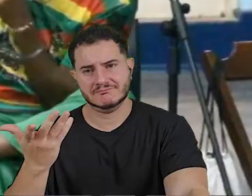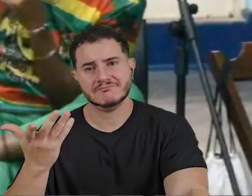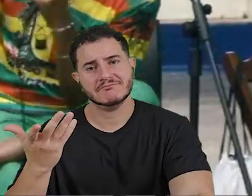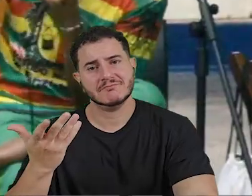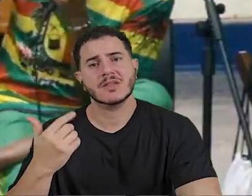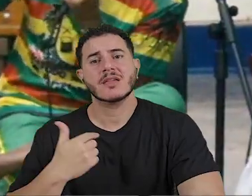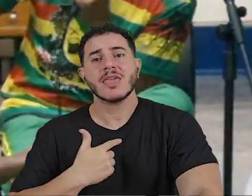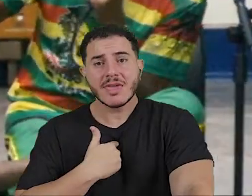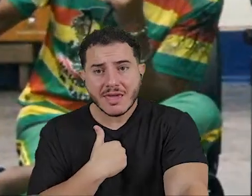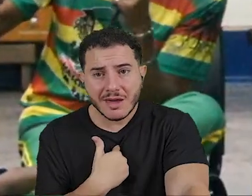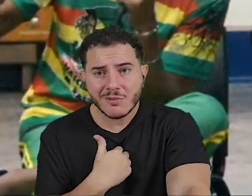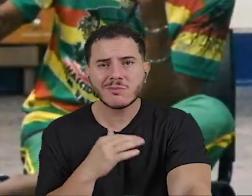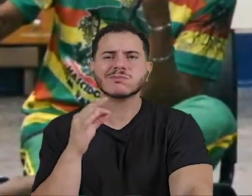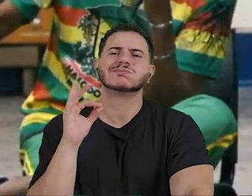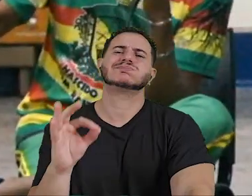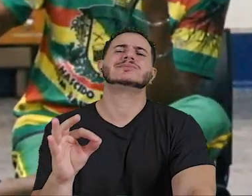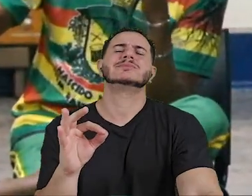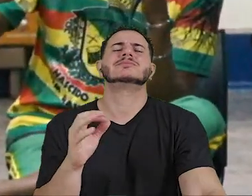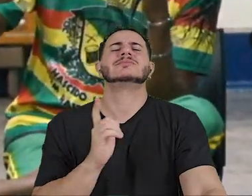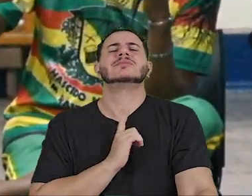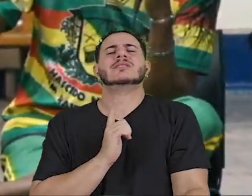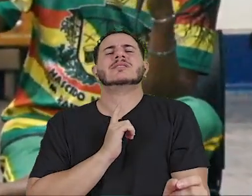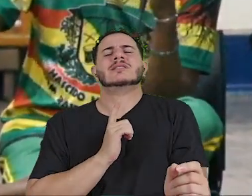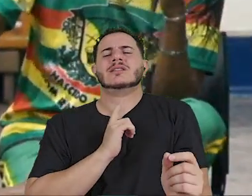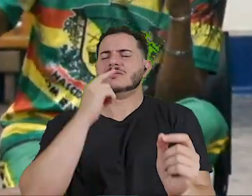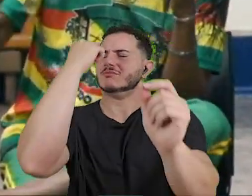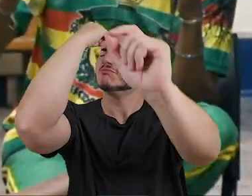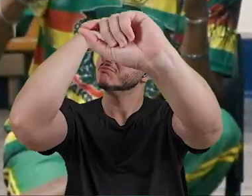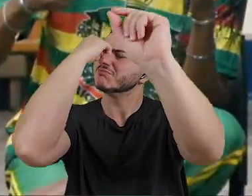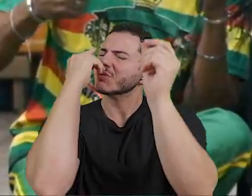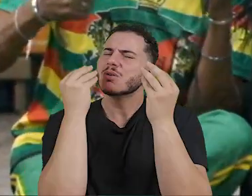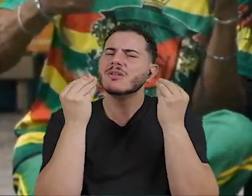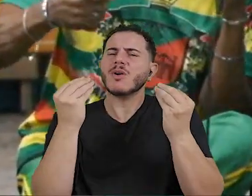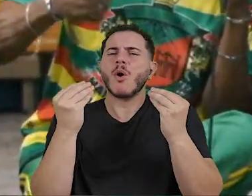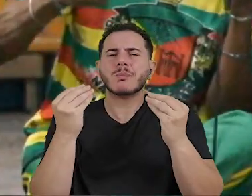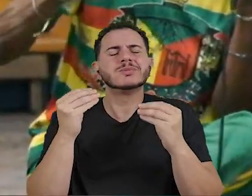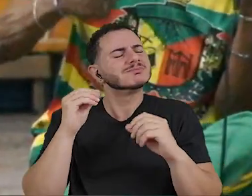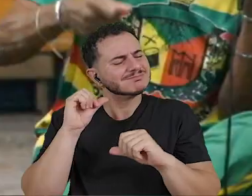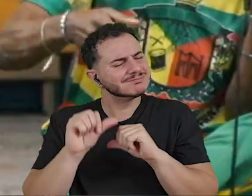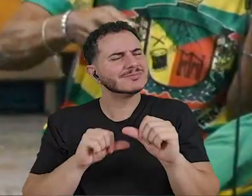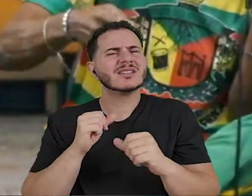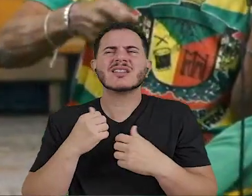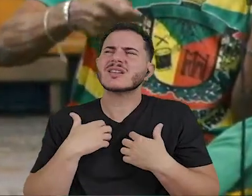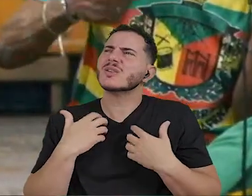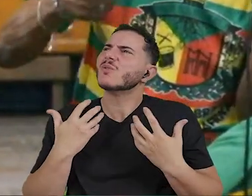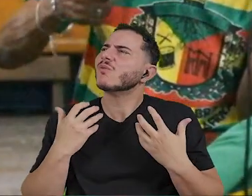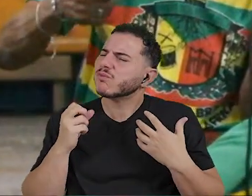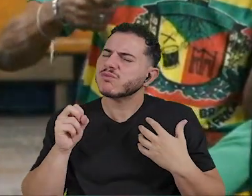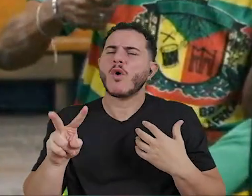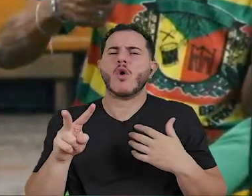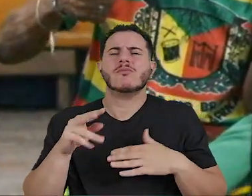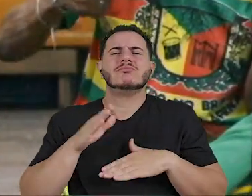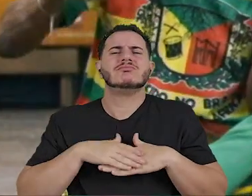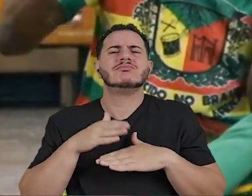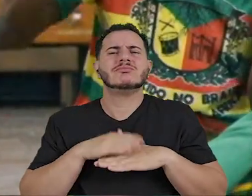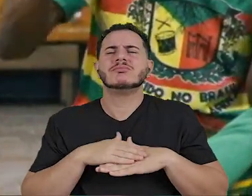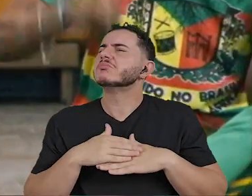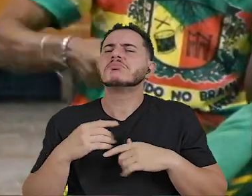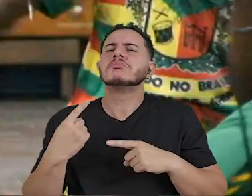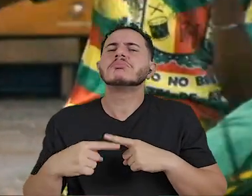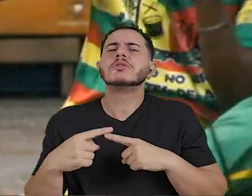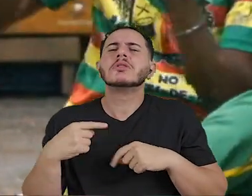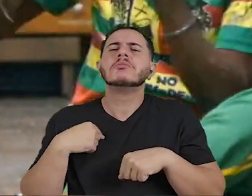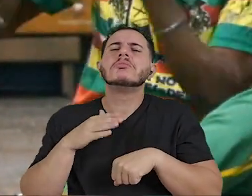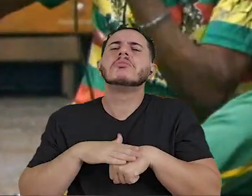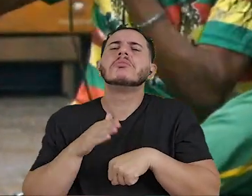Eu tive essa petulância. Vou fazer. Por que vou fazer? Porque